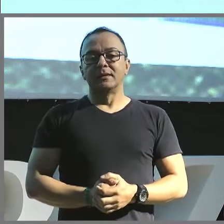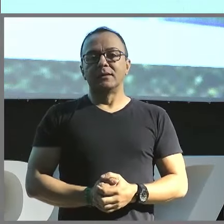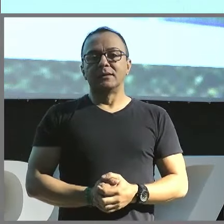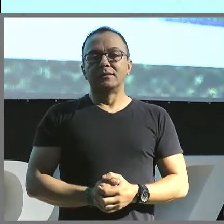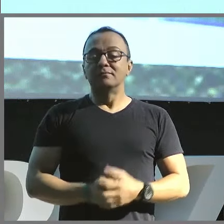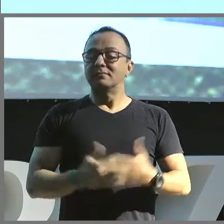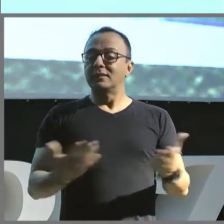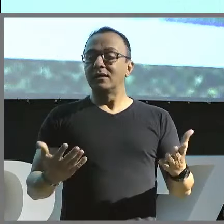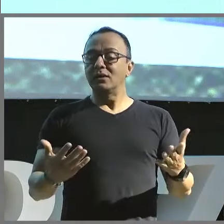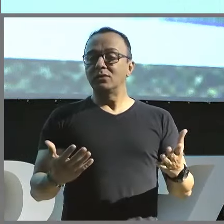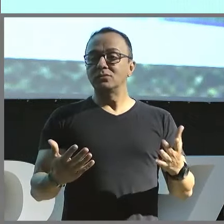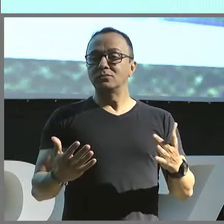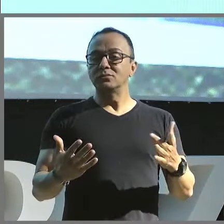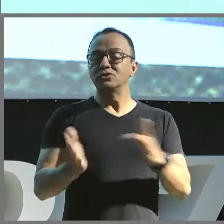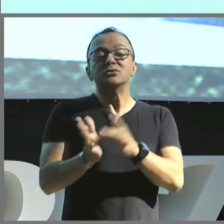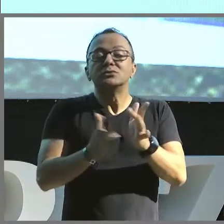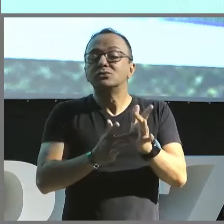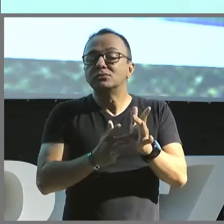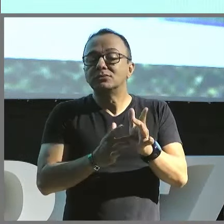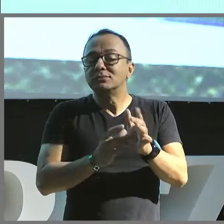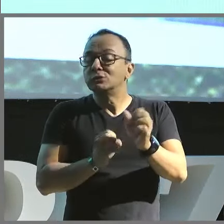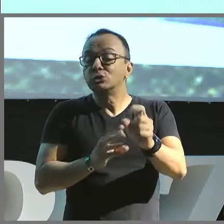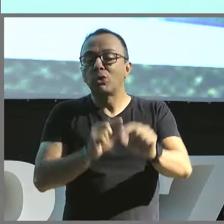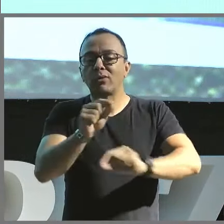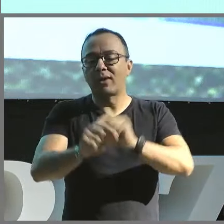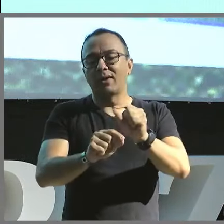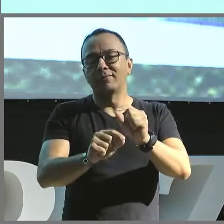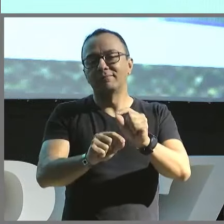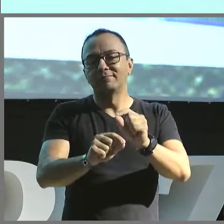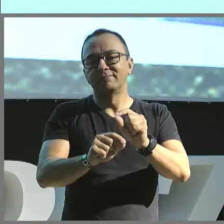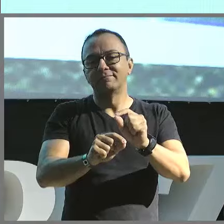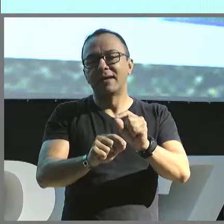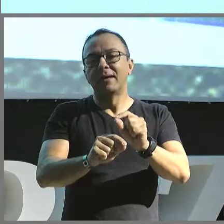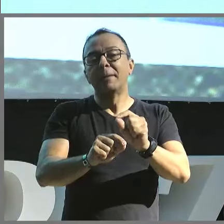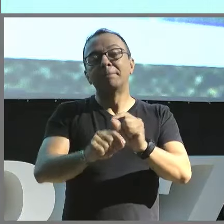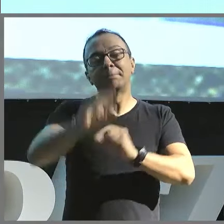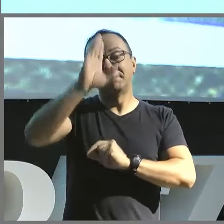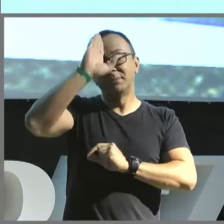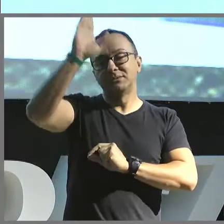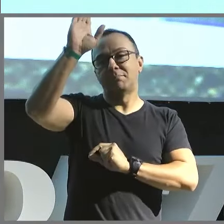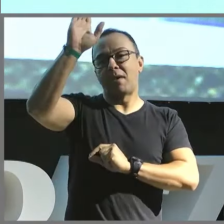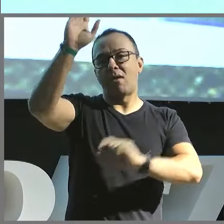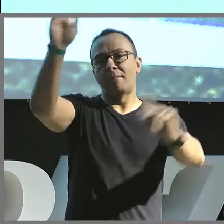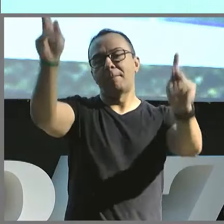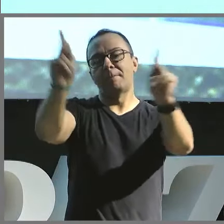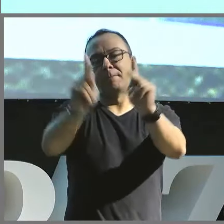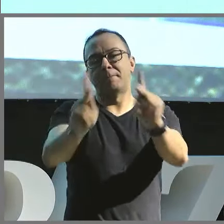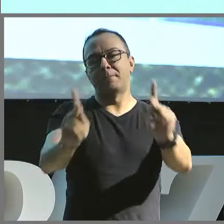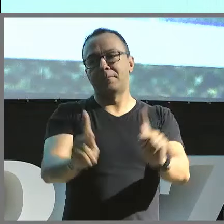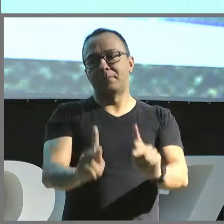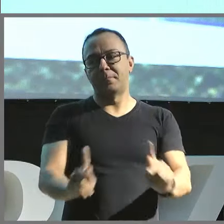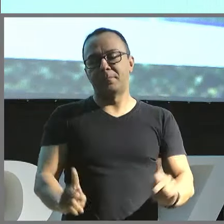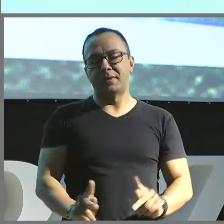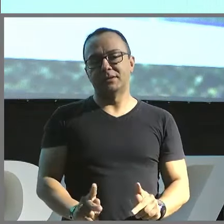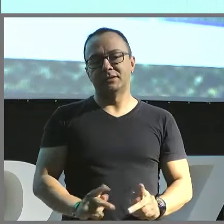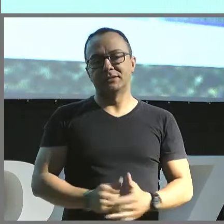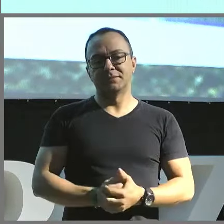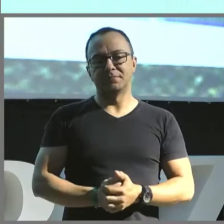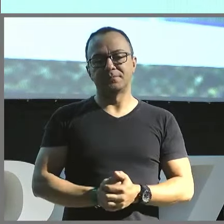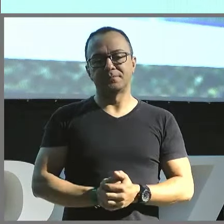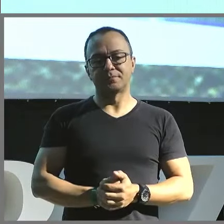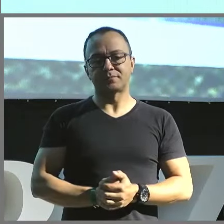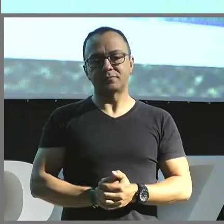ninguém pensasse de que ele era um covarde, ele dá mostras da sua